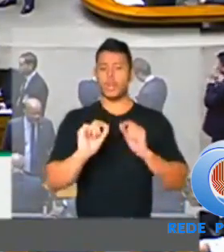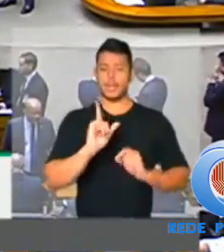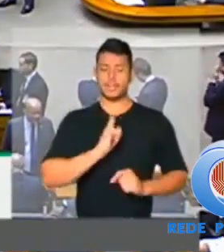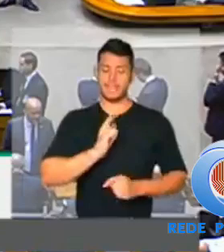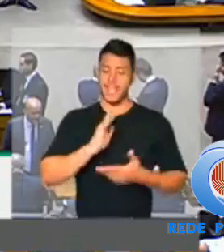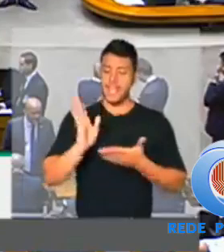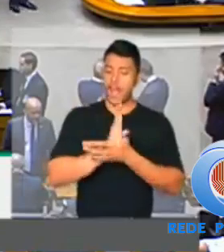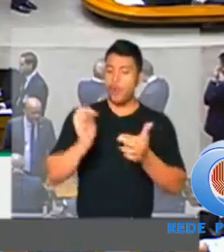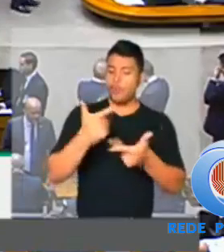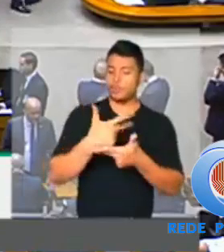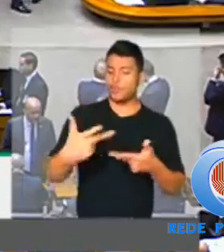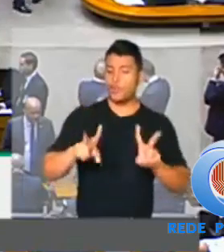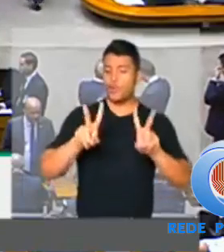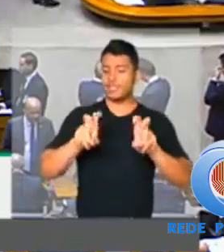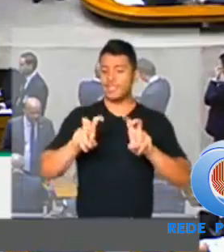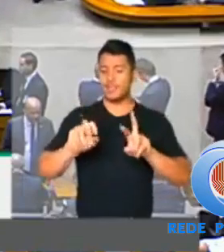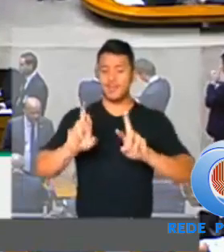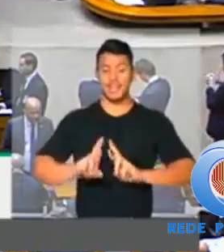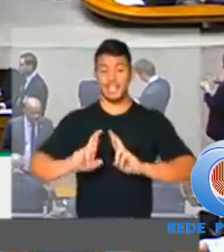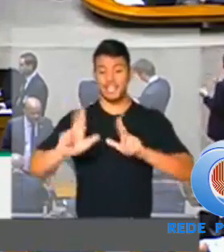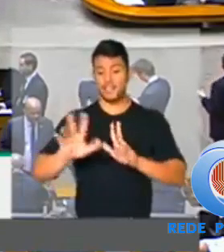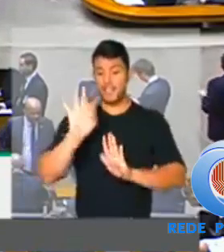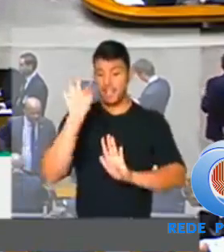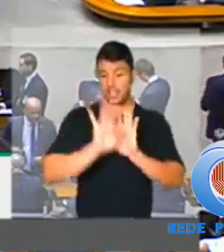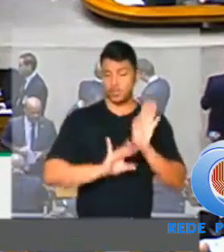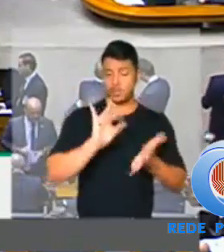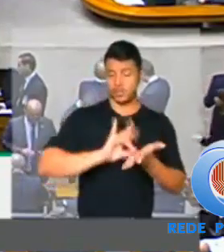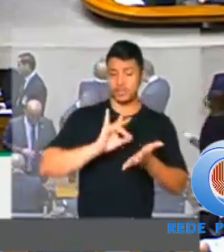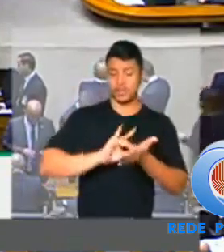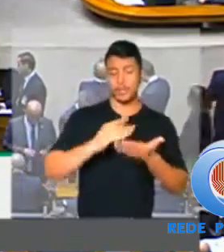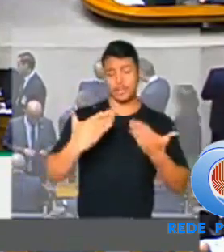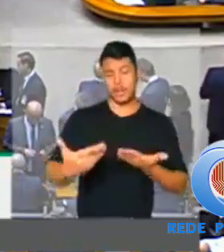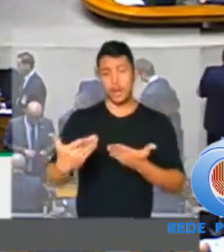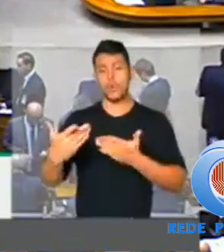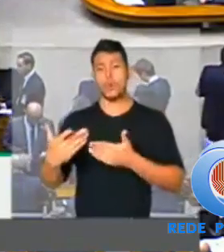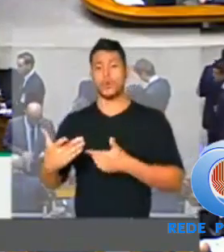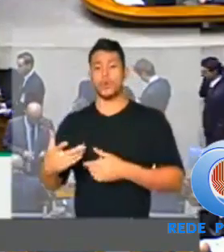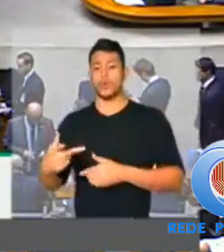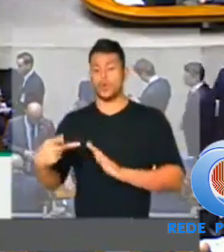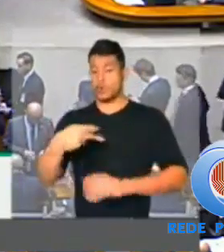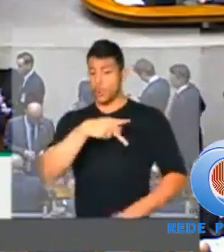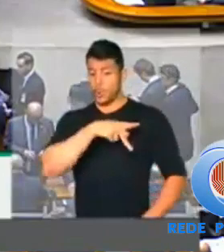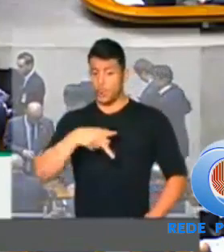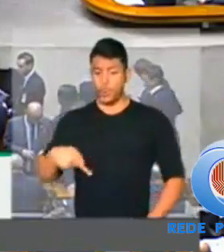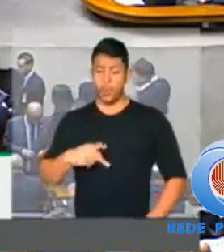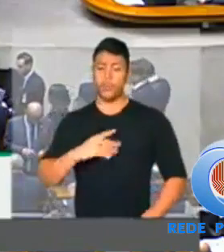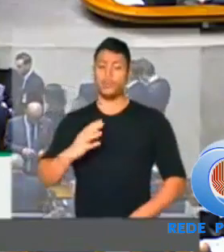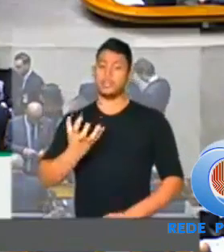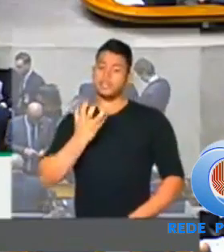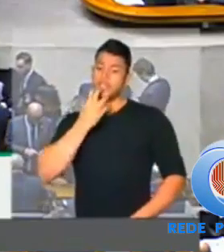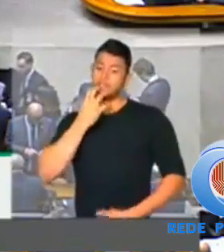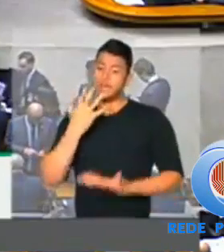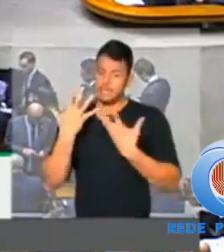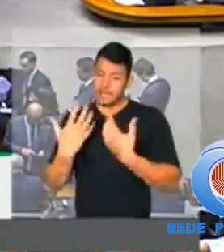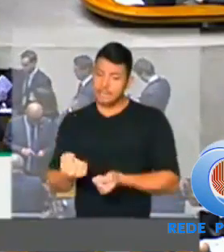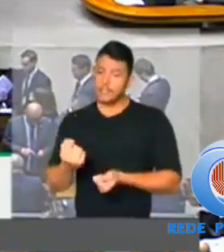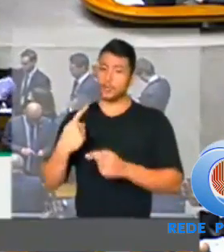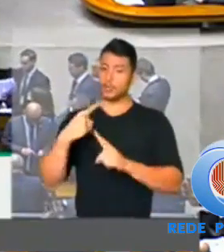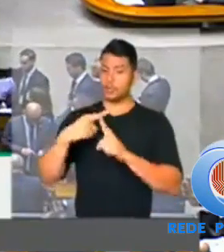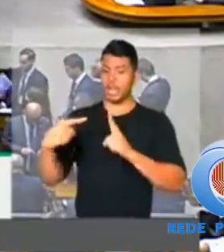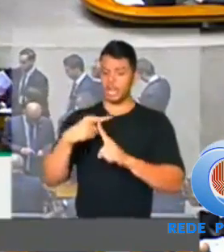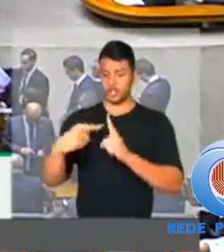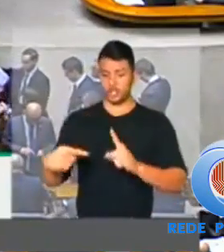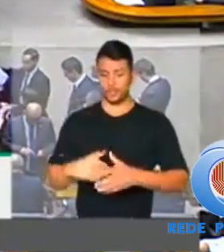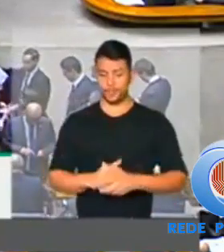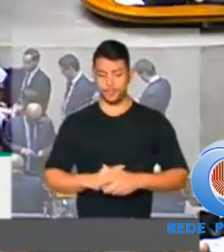tinham relação com o texto. O presidente Rodrigo Maia acatou parte do pedido do PDT. A gente acompanha agora a orientação